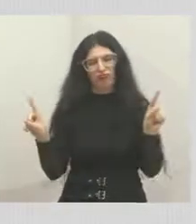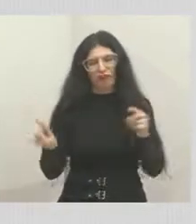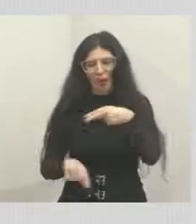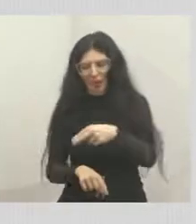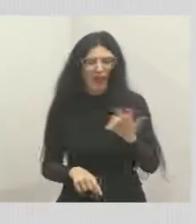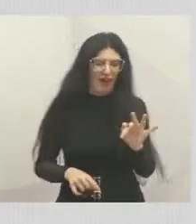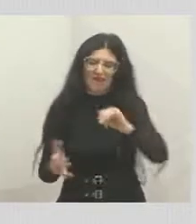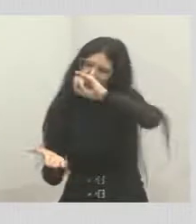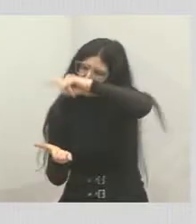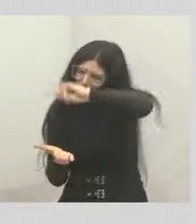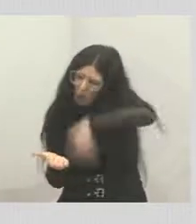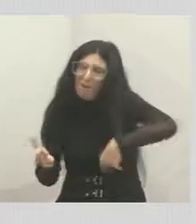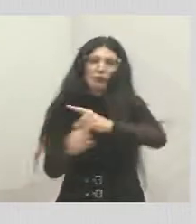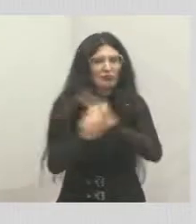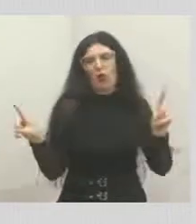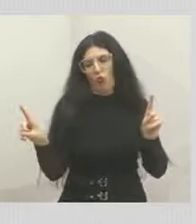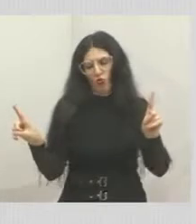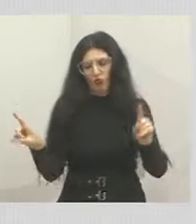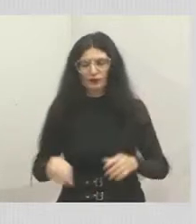39.184.029, pago